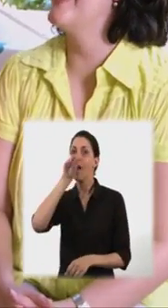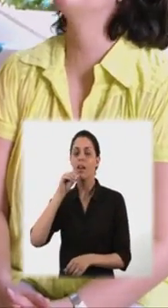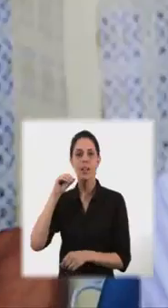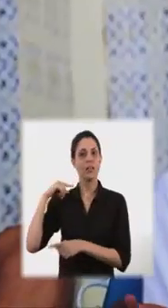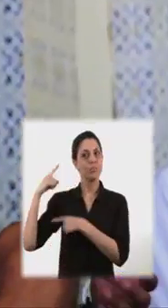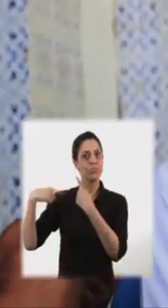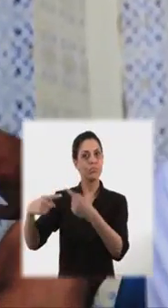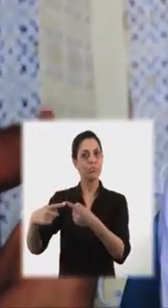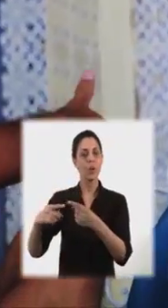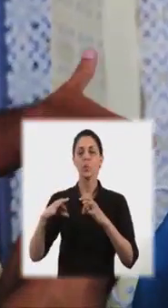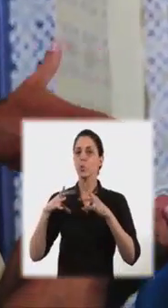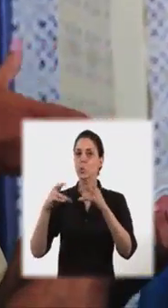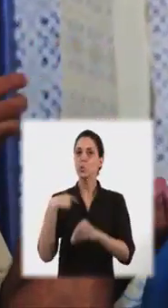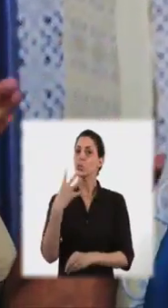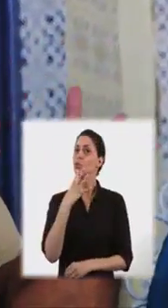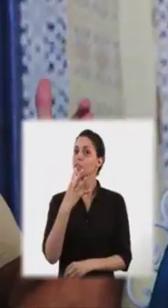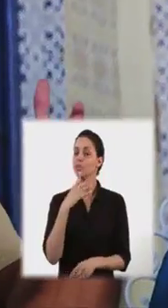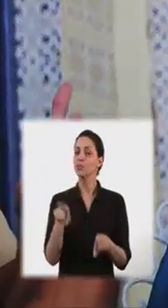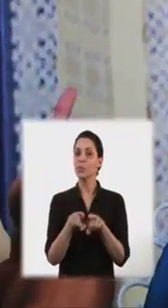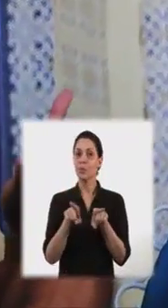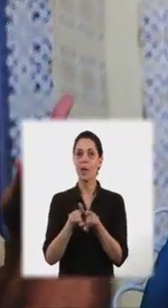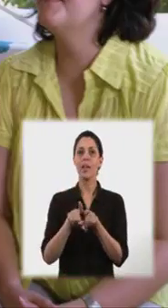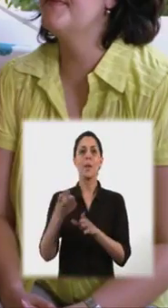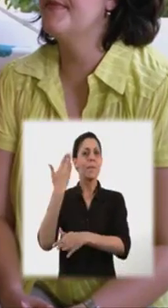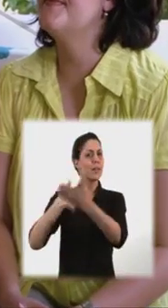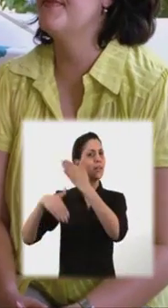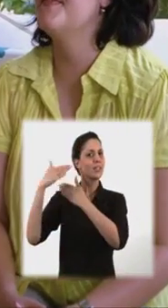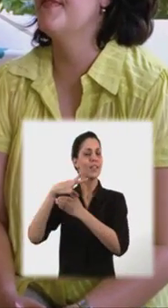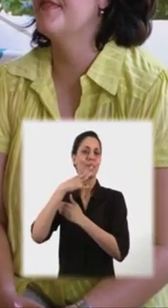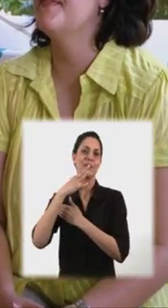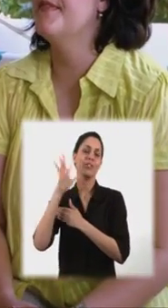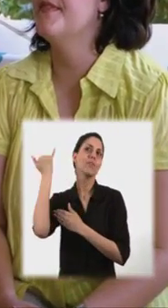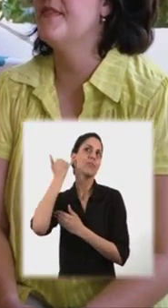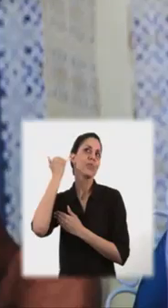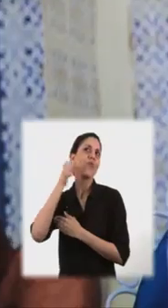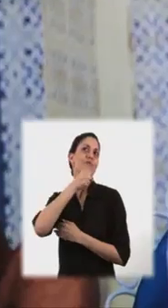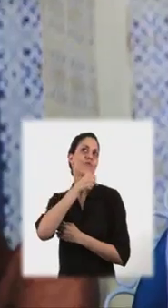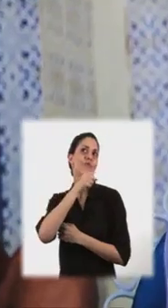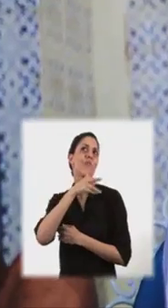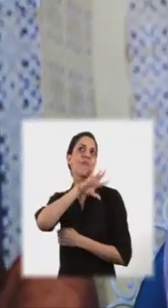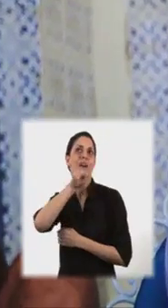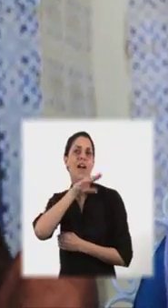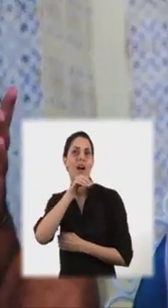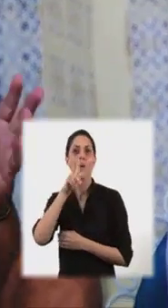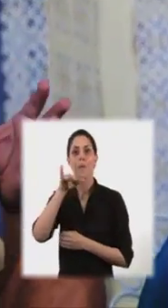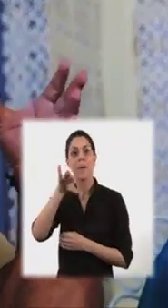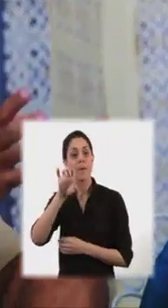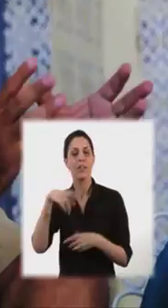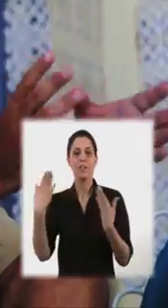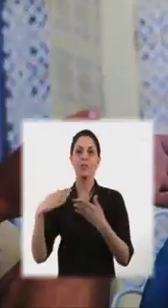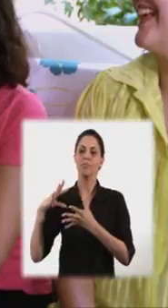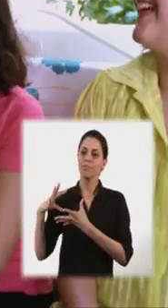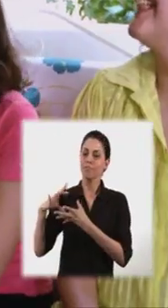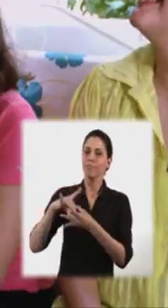oralidade, né? Tudo que a gente traz, às vezes a gente traz do nosso passado, das coisas que a gente ouviu o nosso avô falar, os nossos pais. Então a gente vai